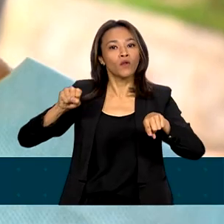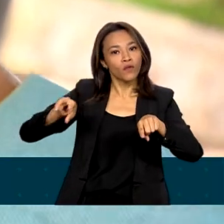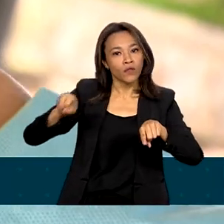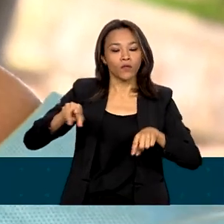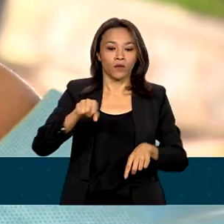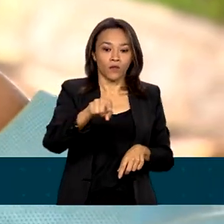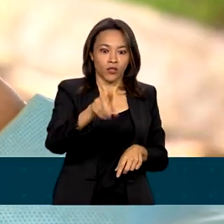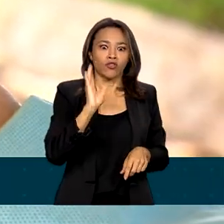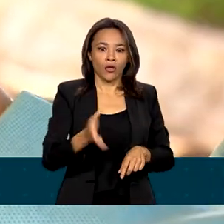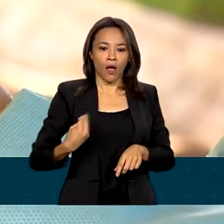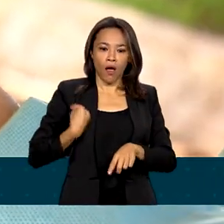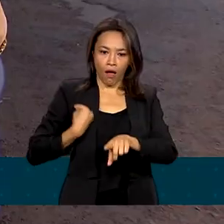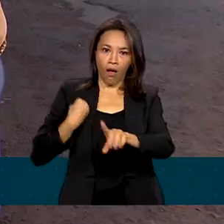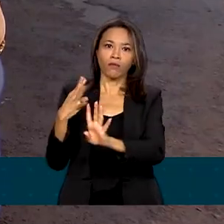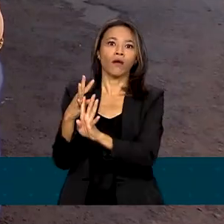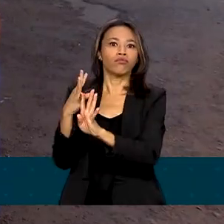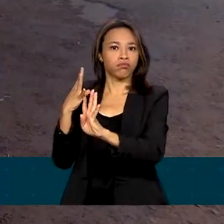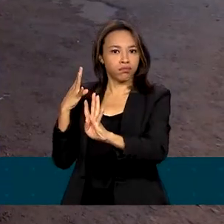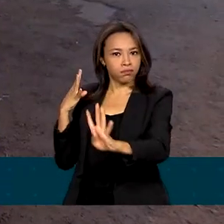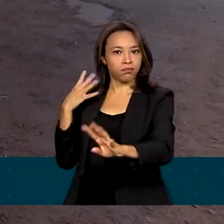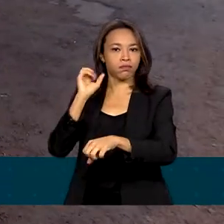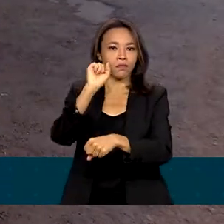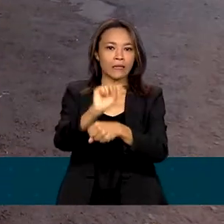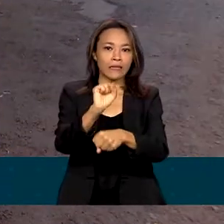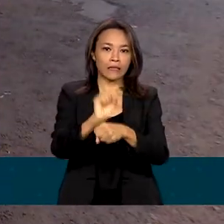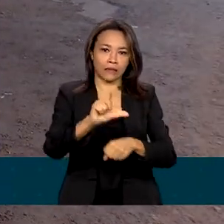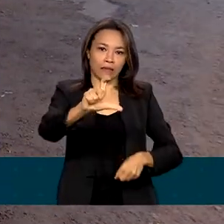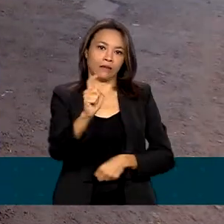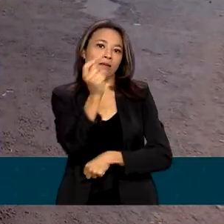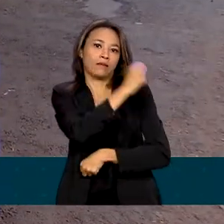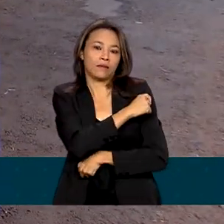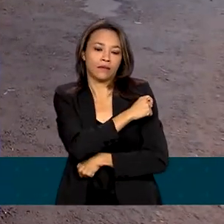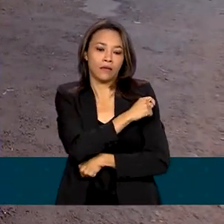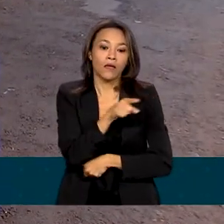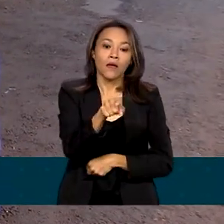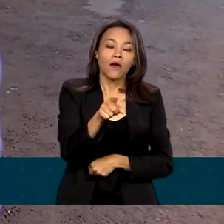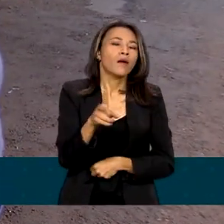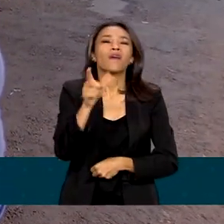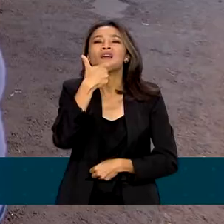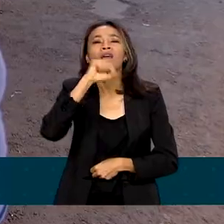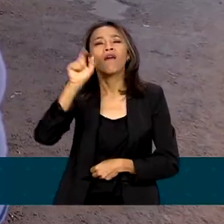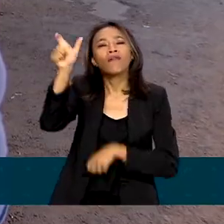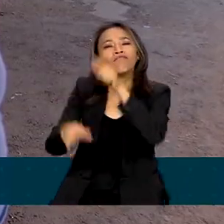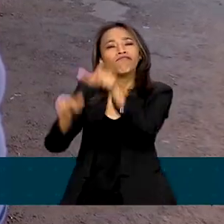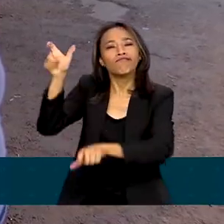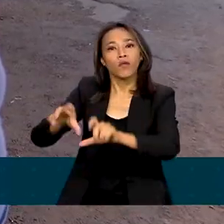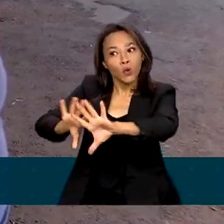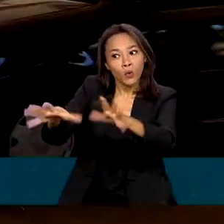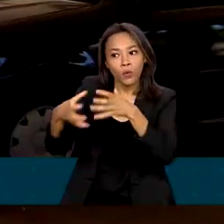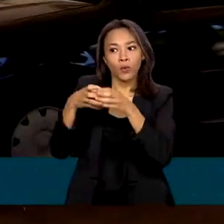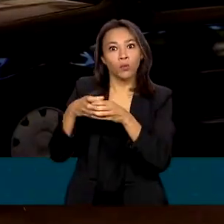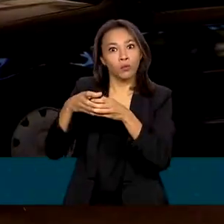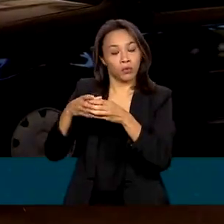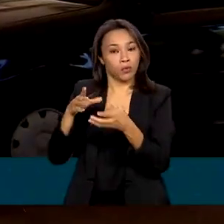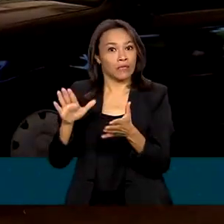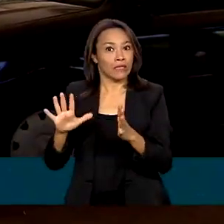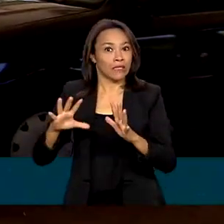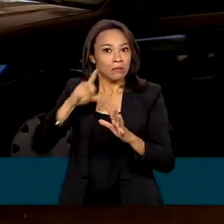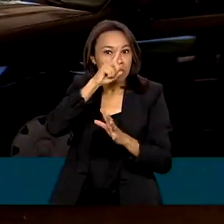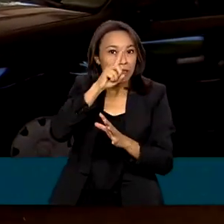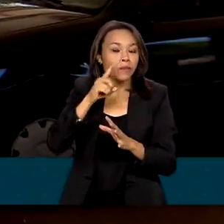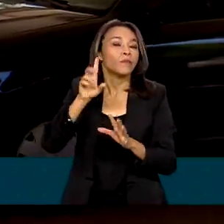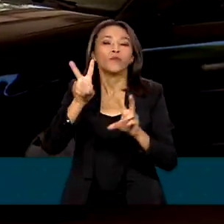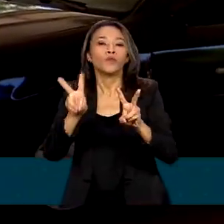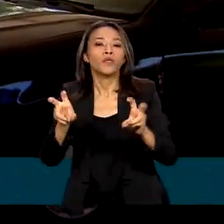já tem fila a espera da vacinação né inicialmente vão receber essa dose pessoas de grupos de risco entre elas idosos com